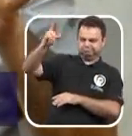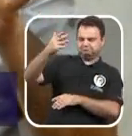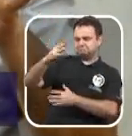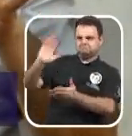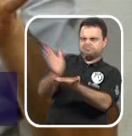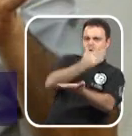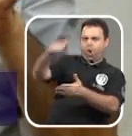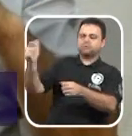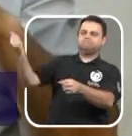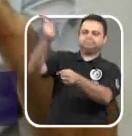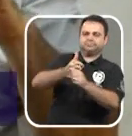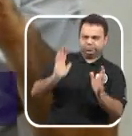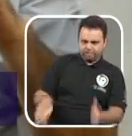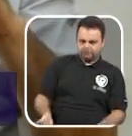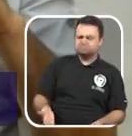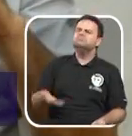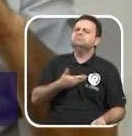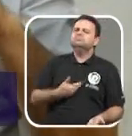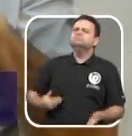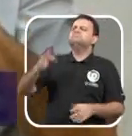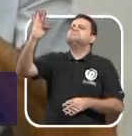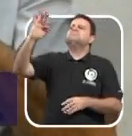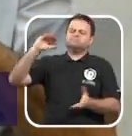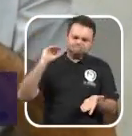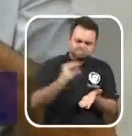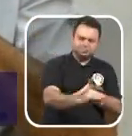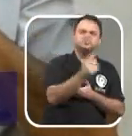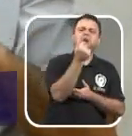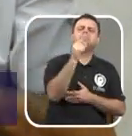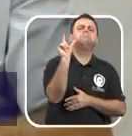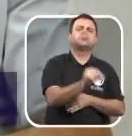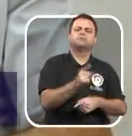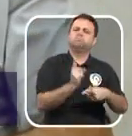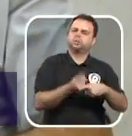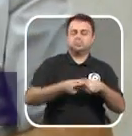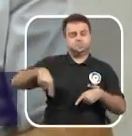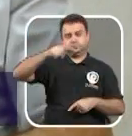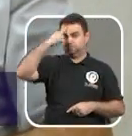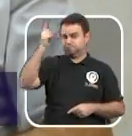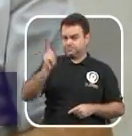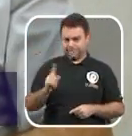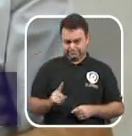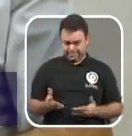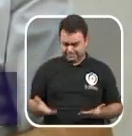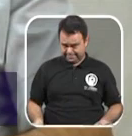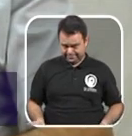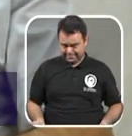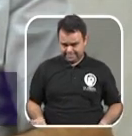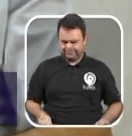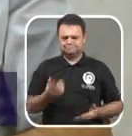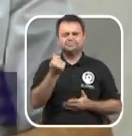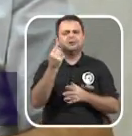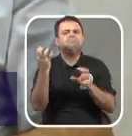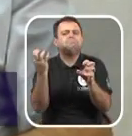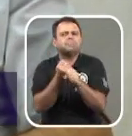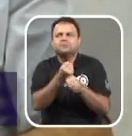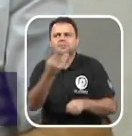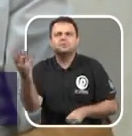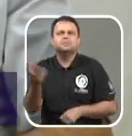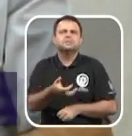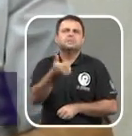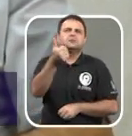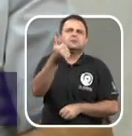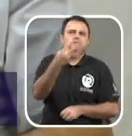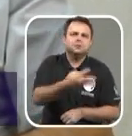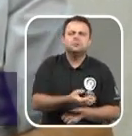governo federal mandou recurso a menos. Mas a monta é pequena. Coisa de 14, 20 mil por